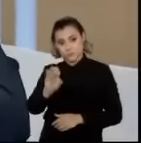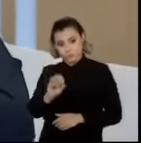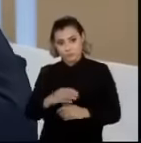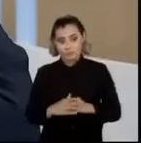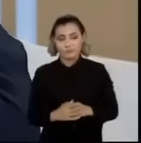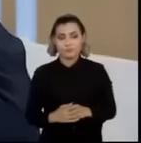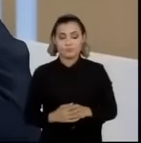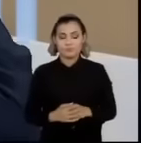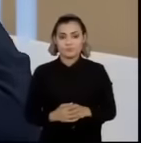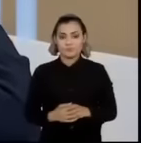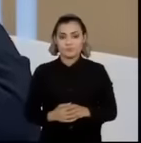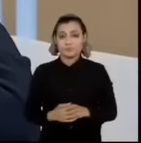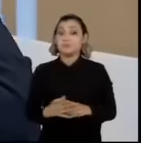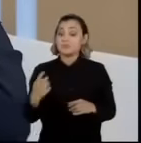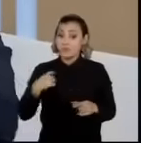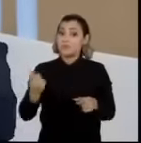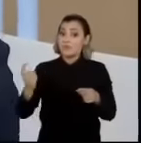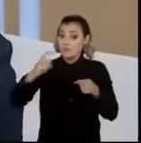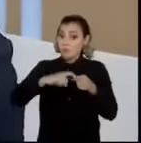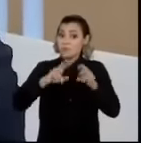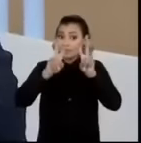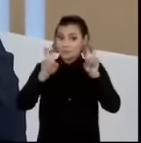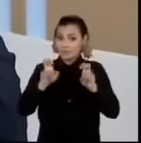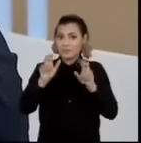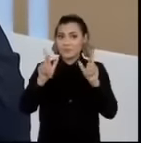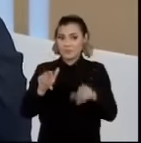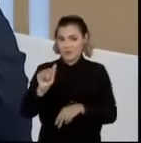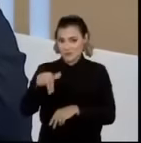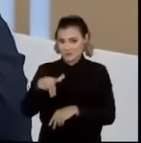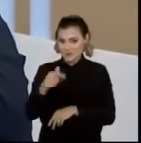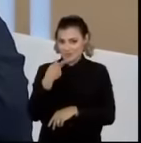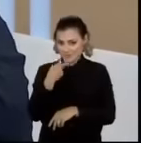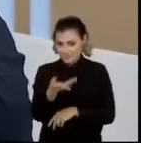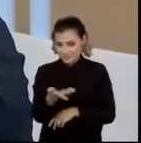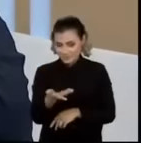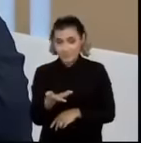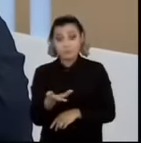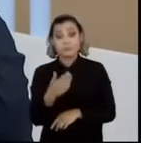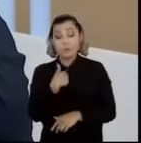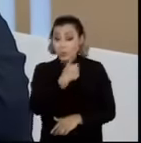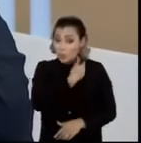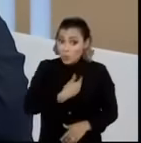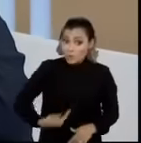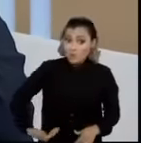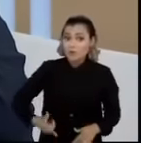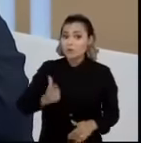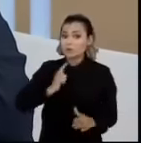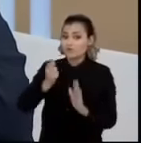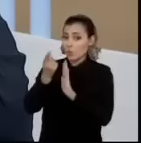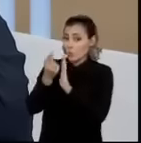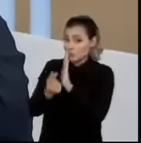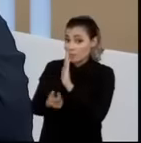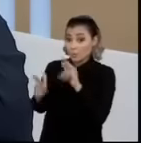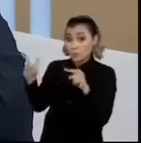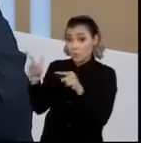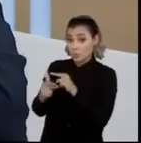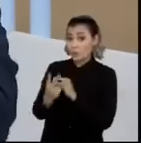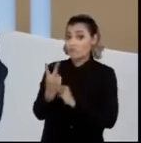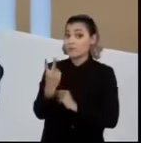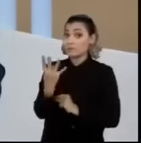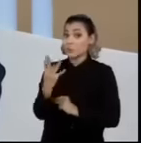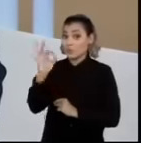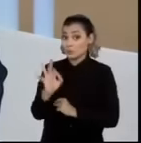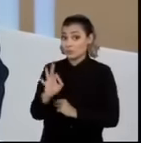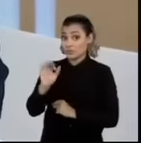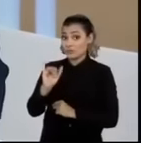pouco o que a Ana estava falando. Vamos pegar, o governo cortou o orçamento do IBAMA em 24%. Tudo